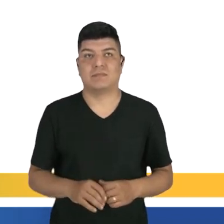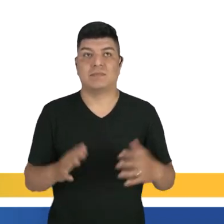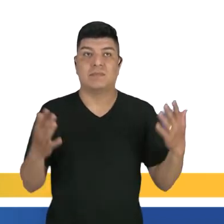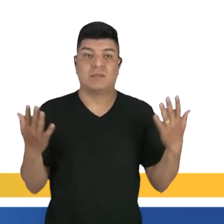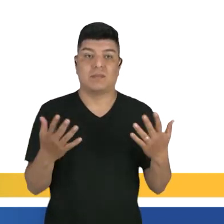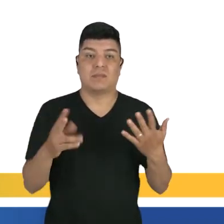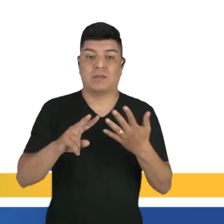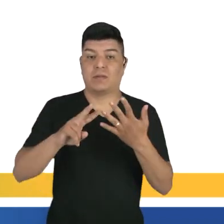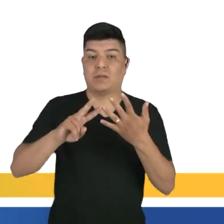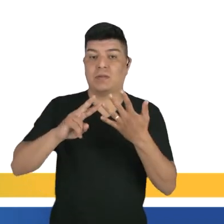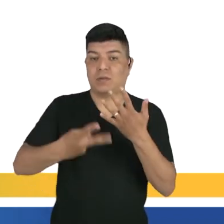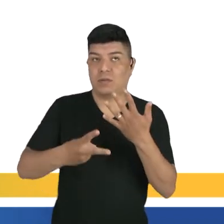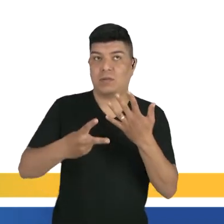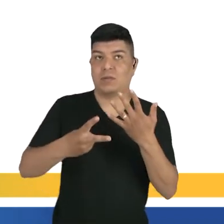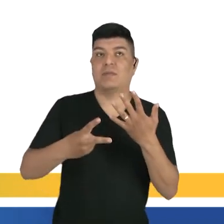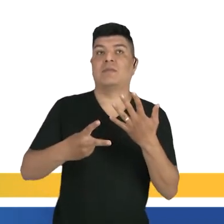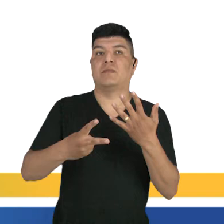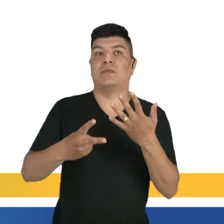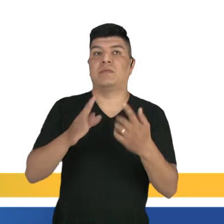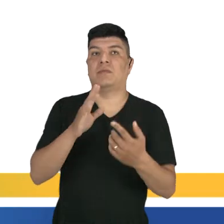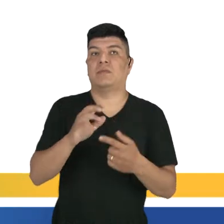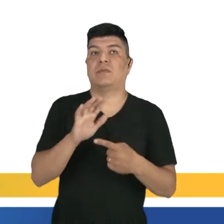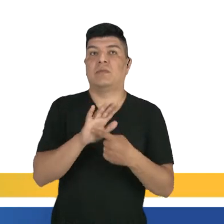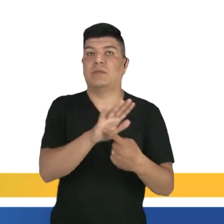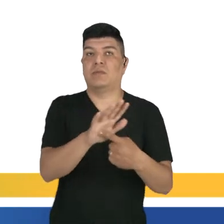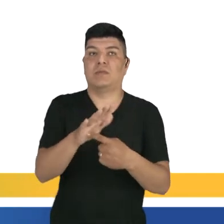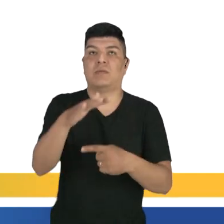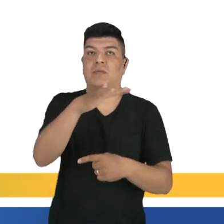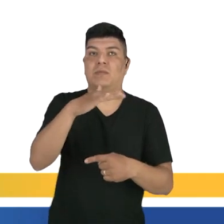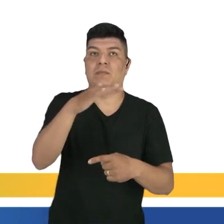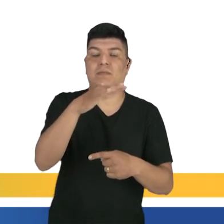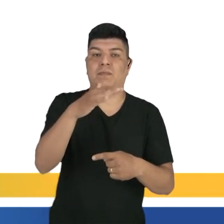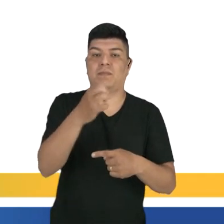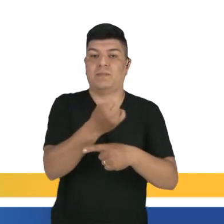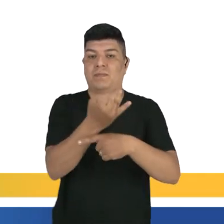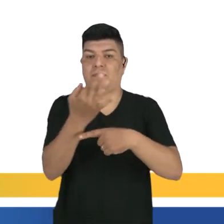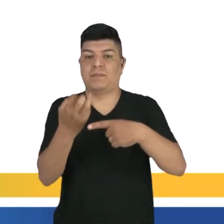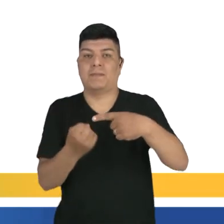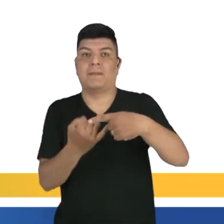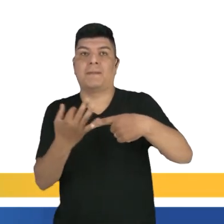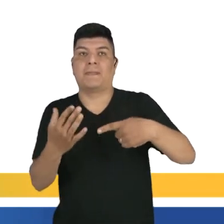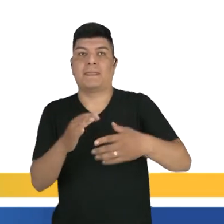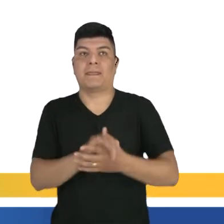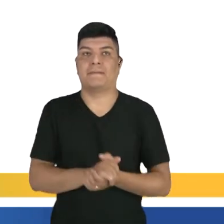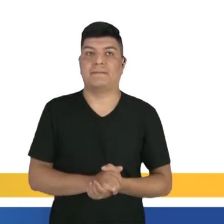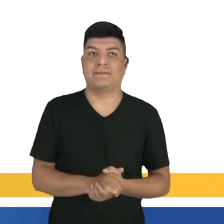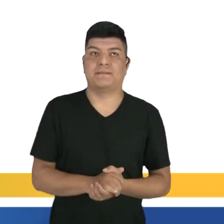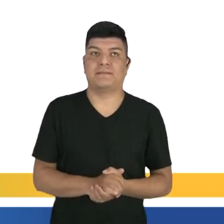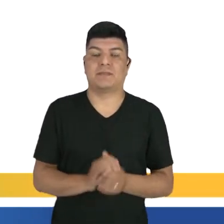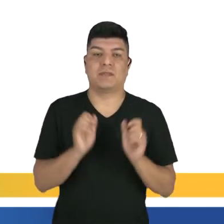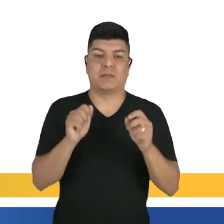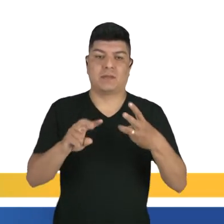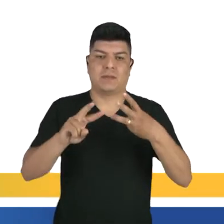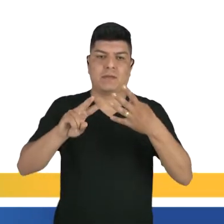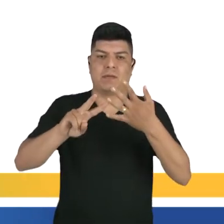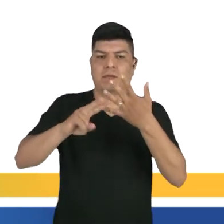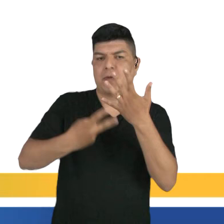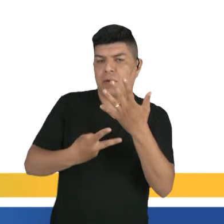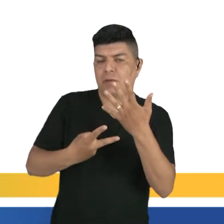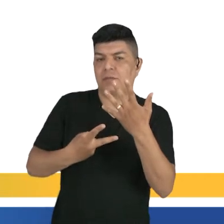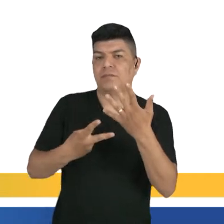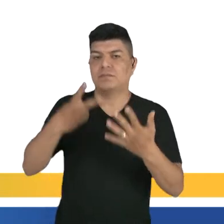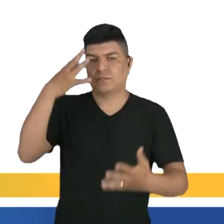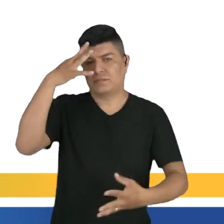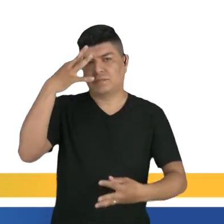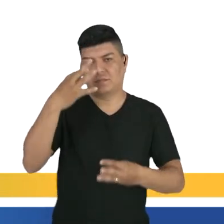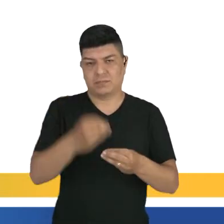Agora a gente vai ver um pouquinho sobre potências com expoentes fracionários. Então vamos lá. Quando falamos em potência, você já sabe,